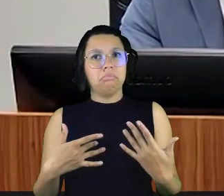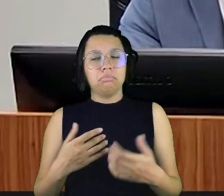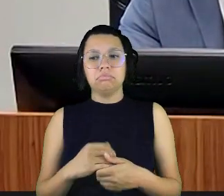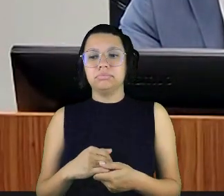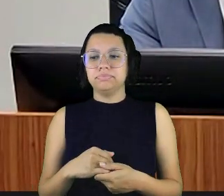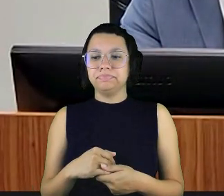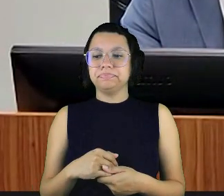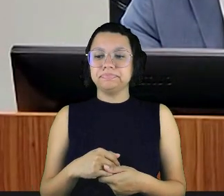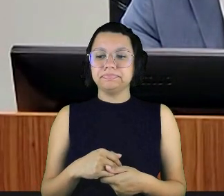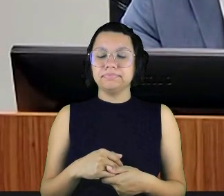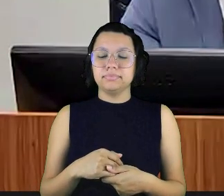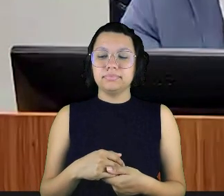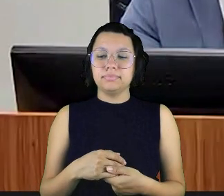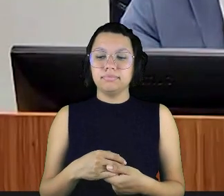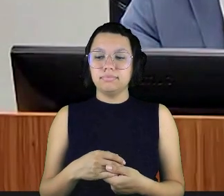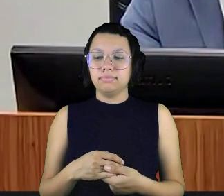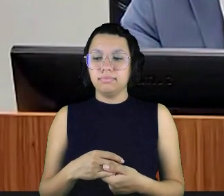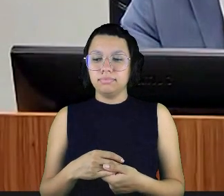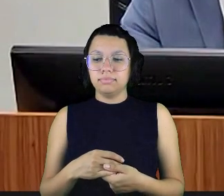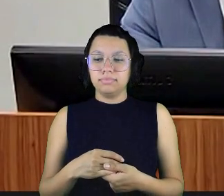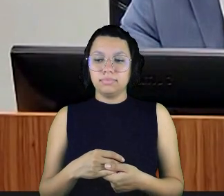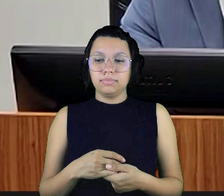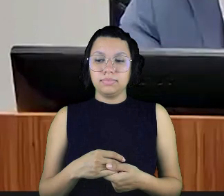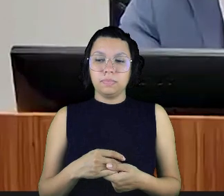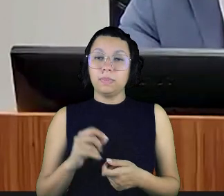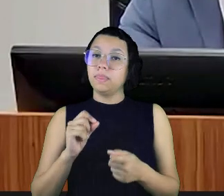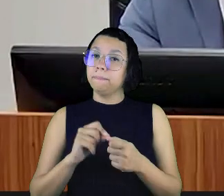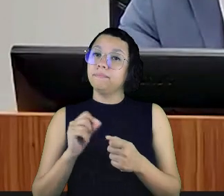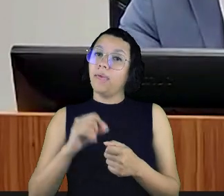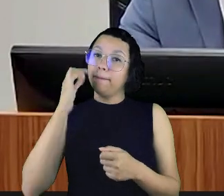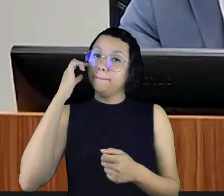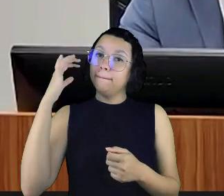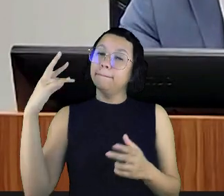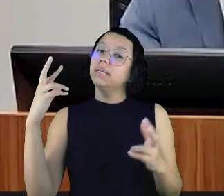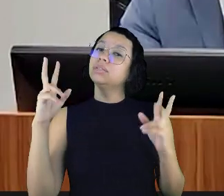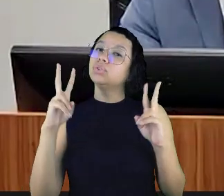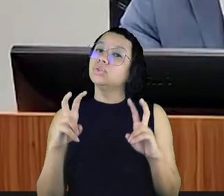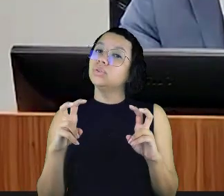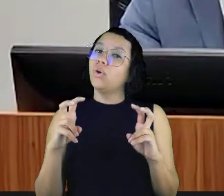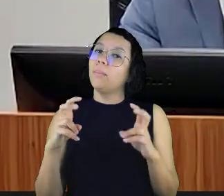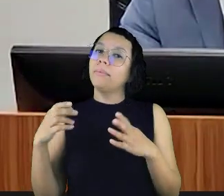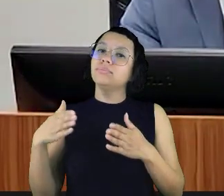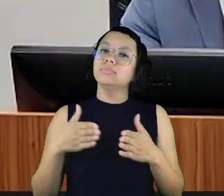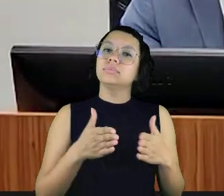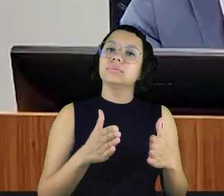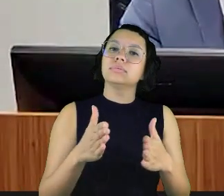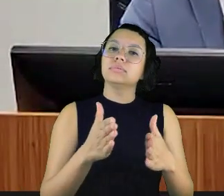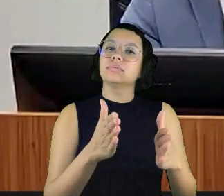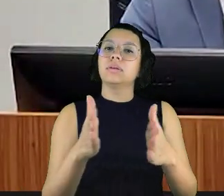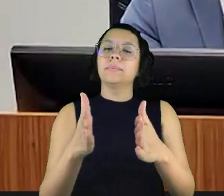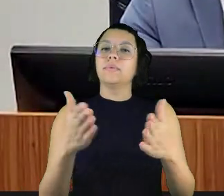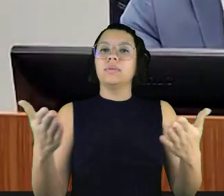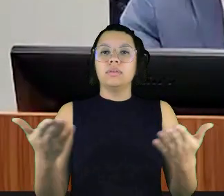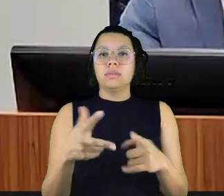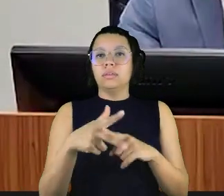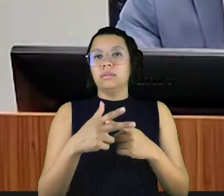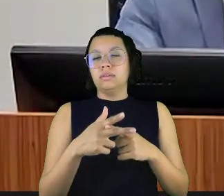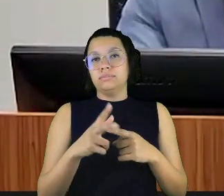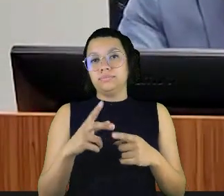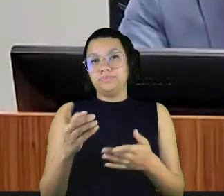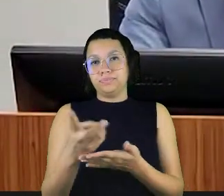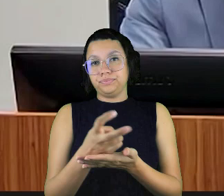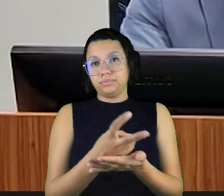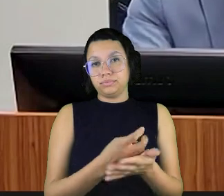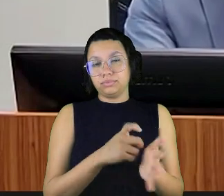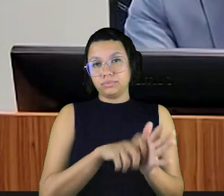e nos faz pensar sobre os caminhos que essa reforma supostamente facilitadora das coisas traria, porque